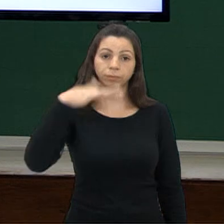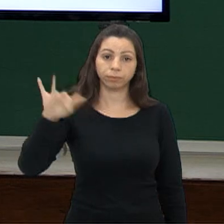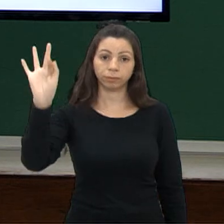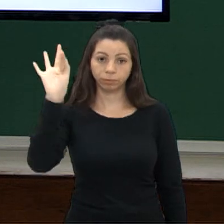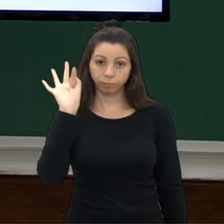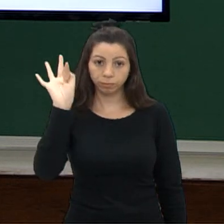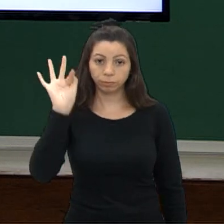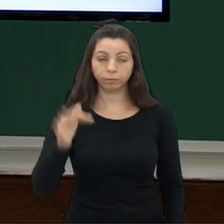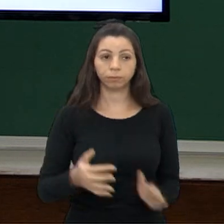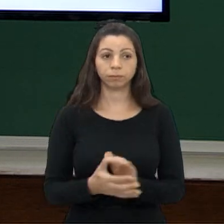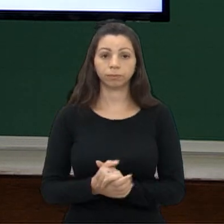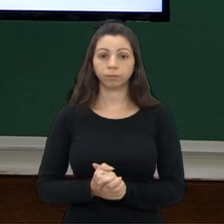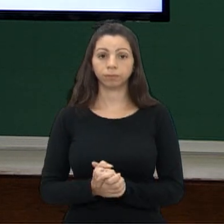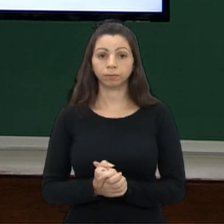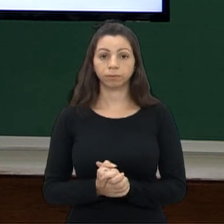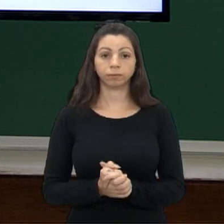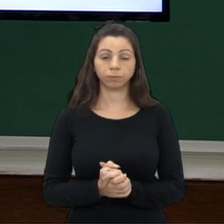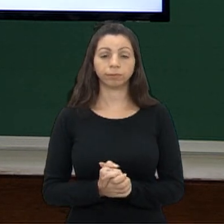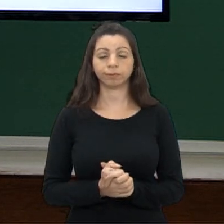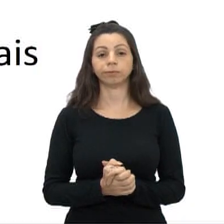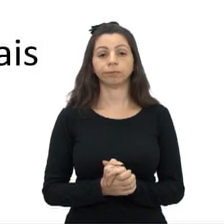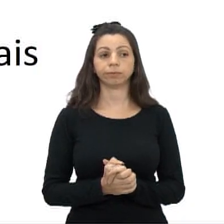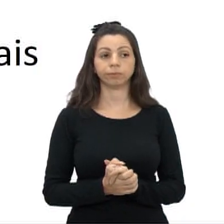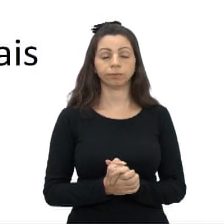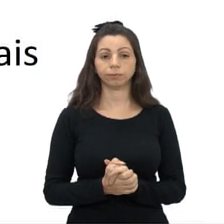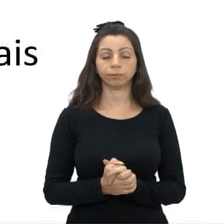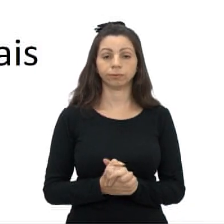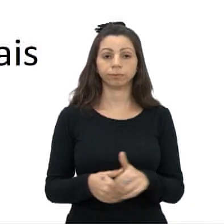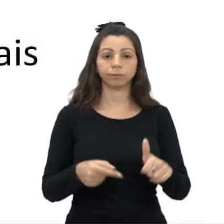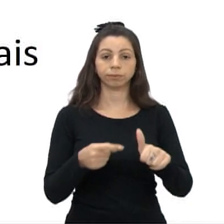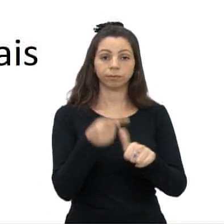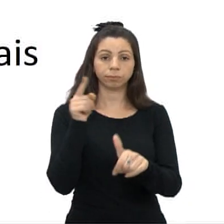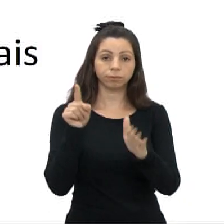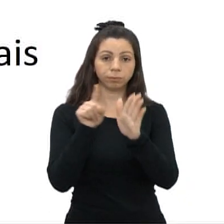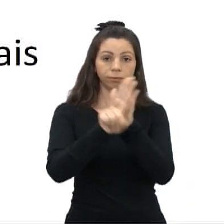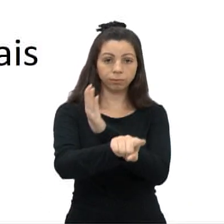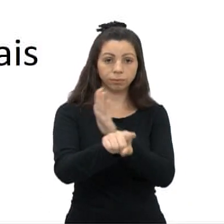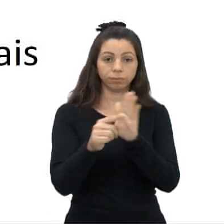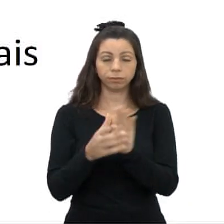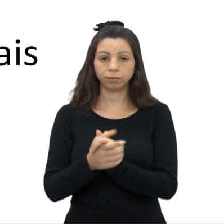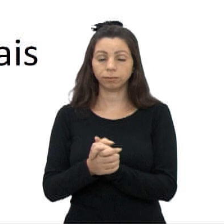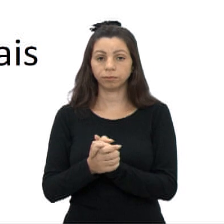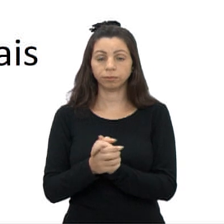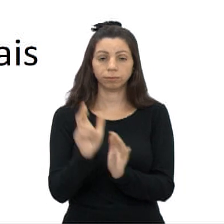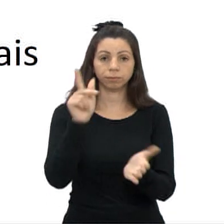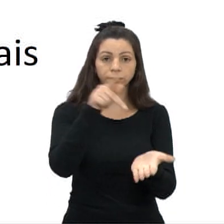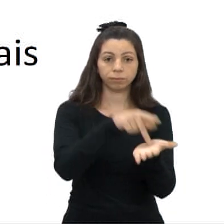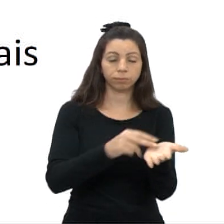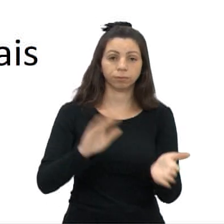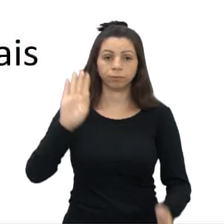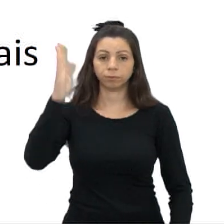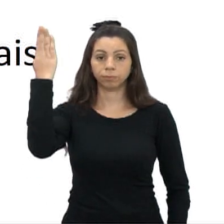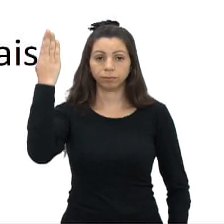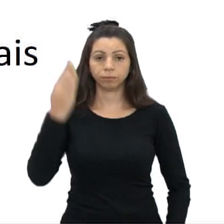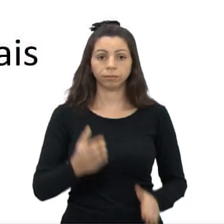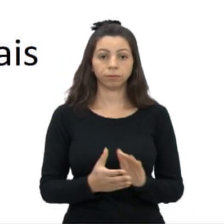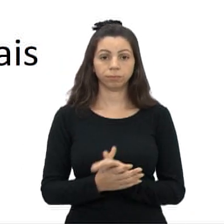certo? Então, nosso primeiro quiz. Acompanhe comigo as afirmações. Verdadeiro ou falso? Já vai